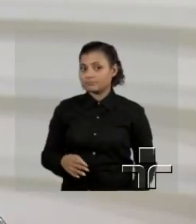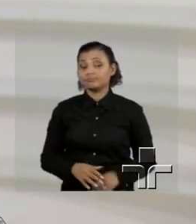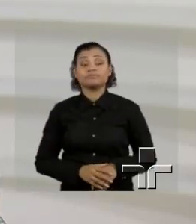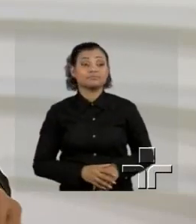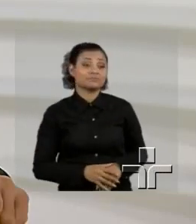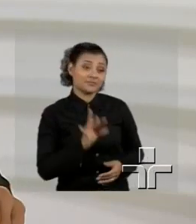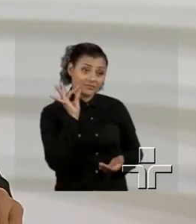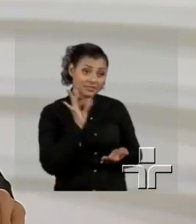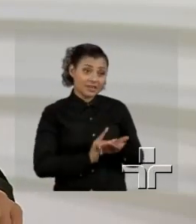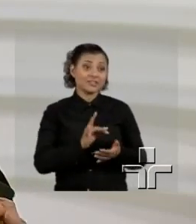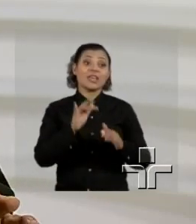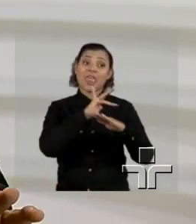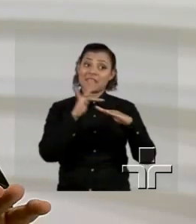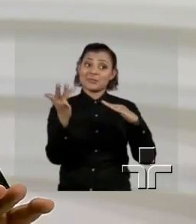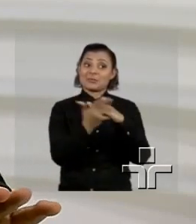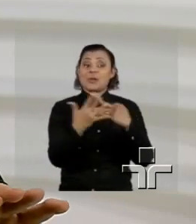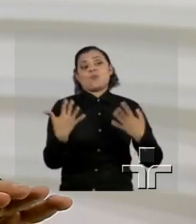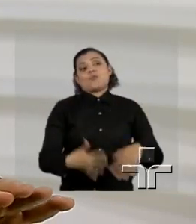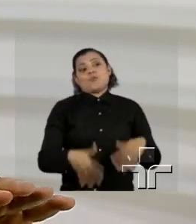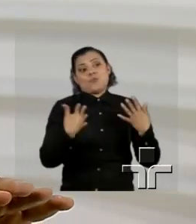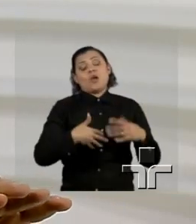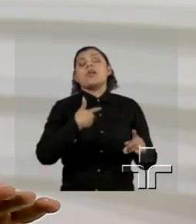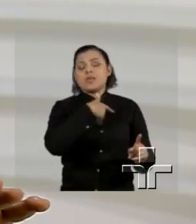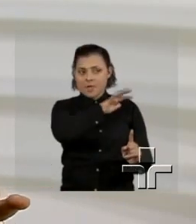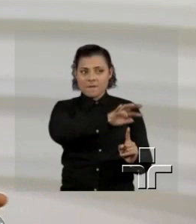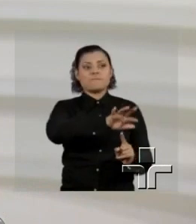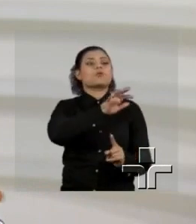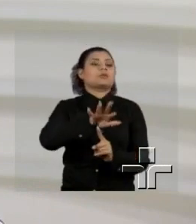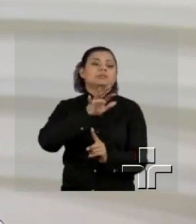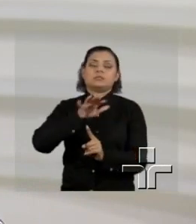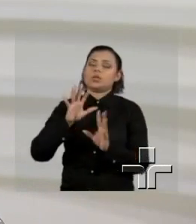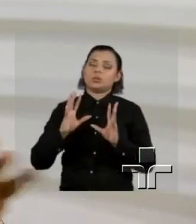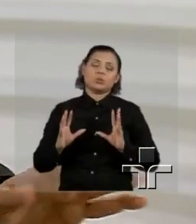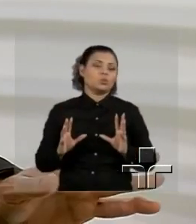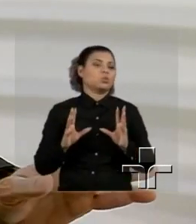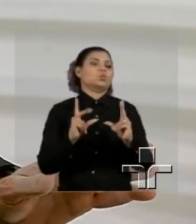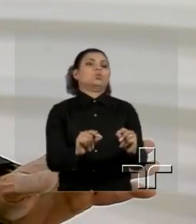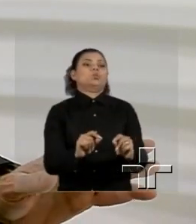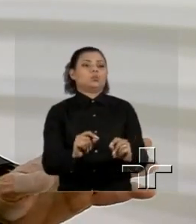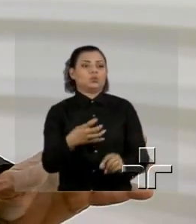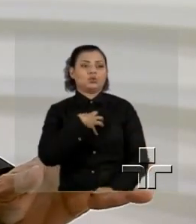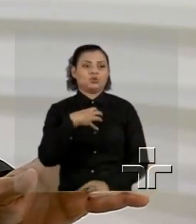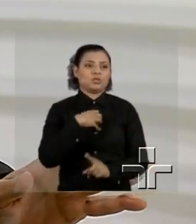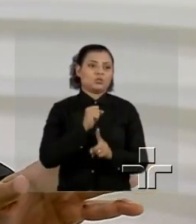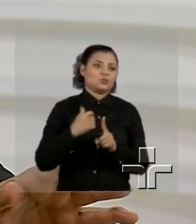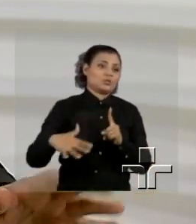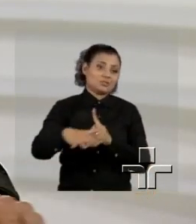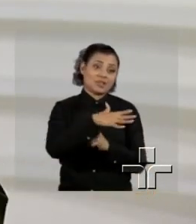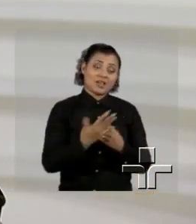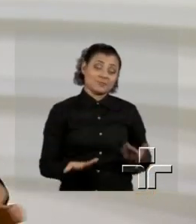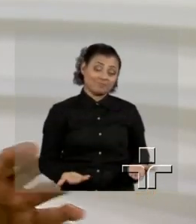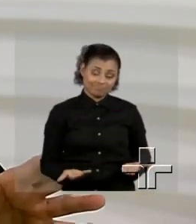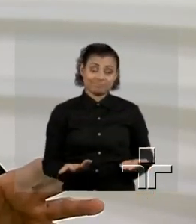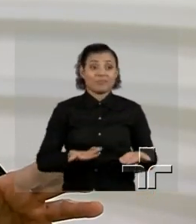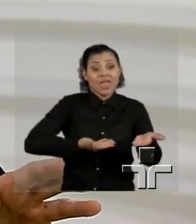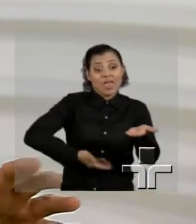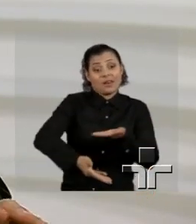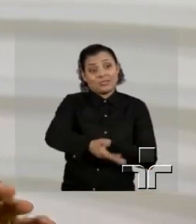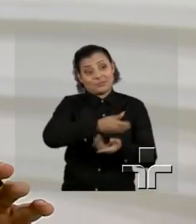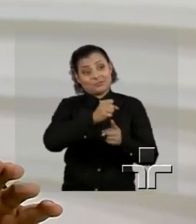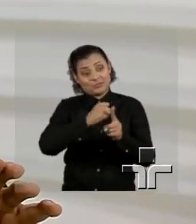está trazendo, das Forças Armadas, não passa a ser algo preocupante, principalmente depois da